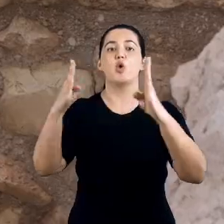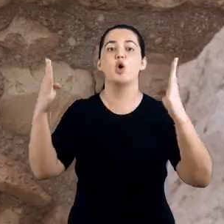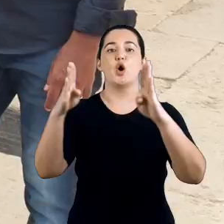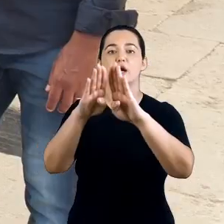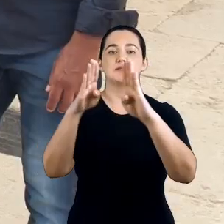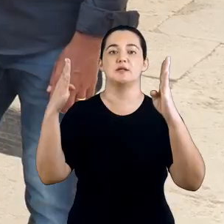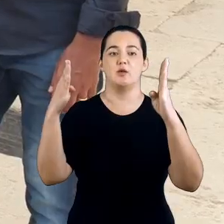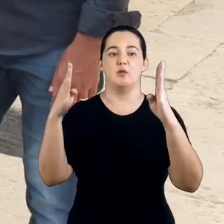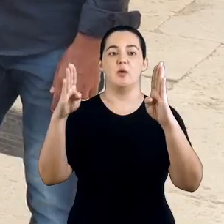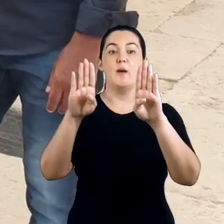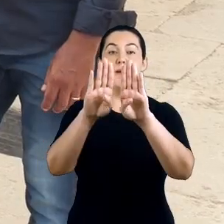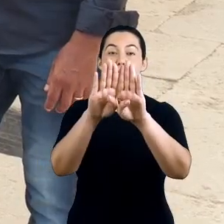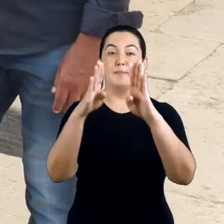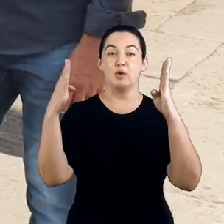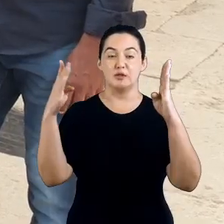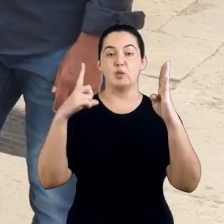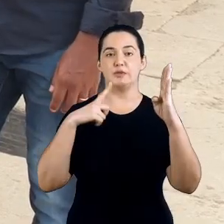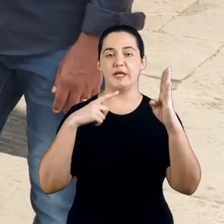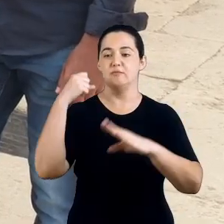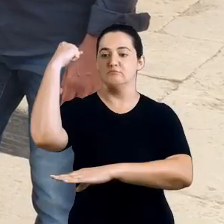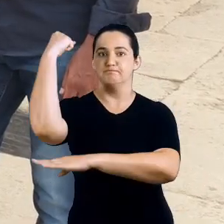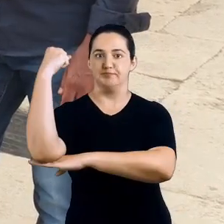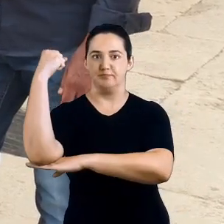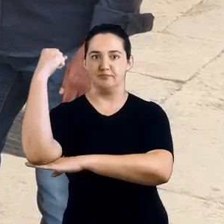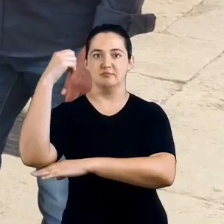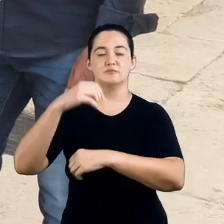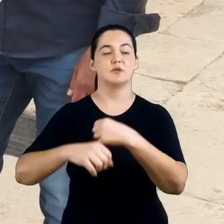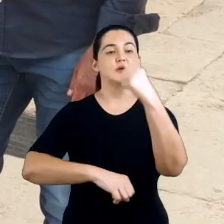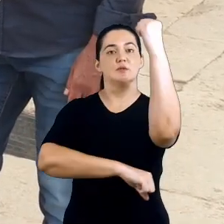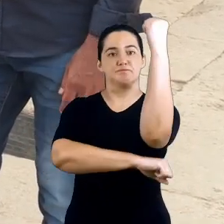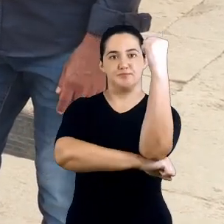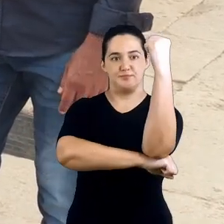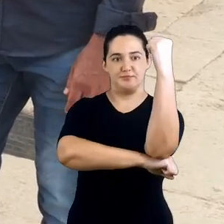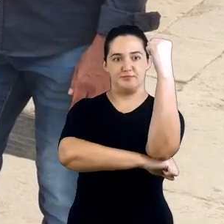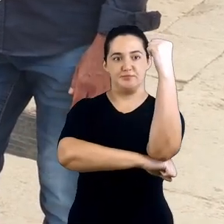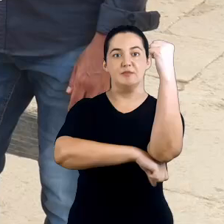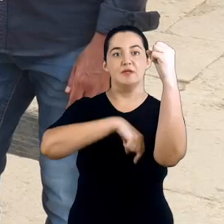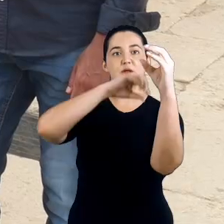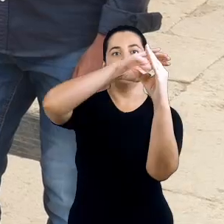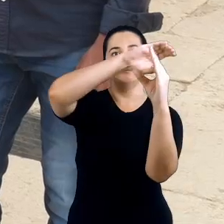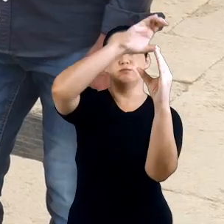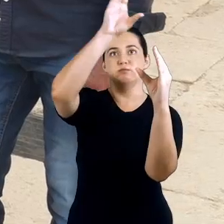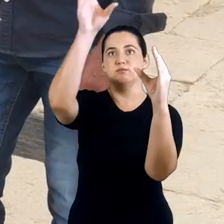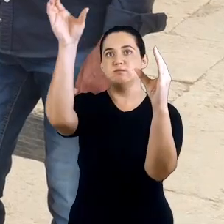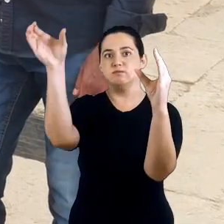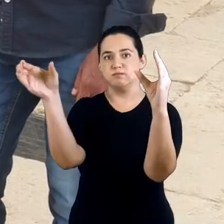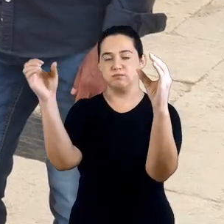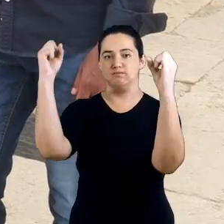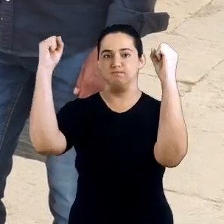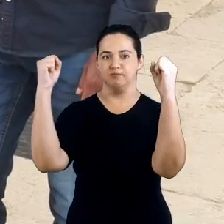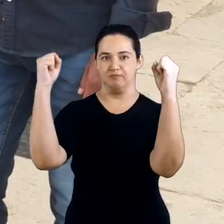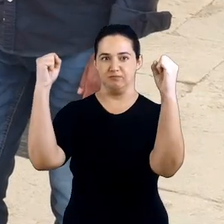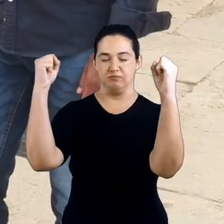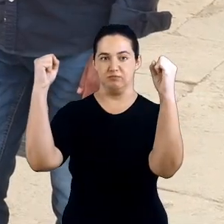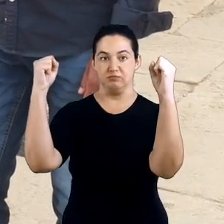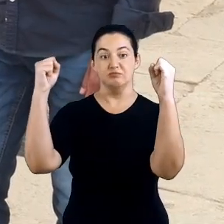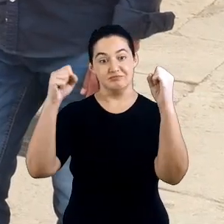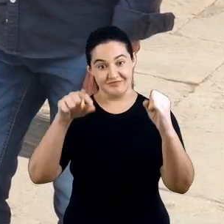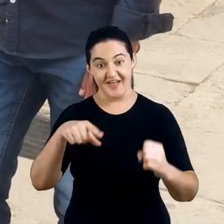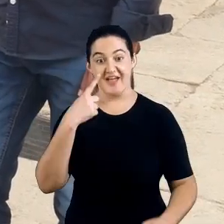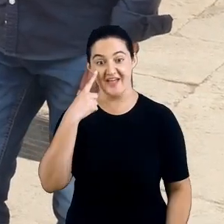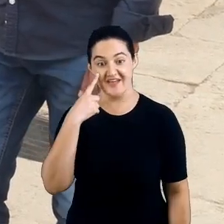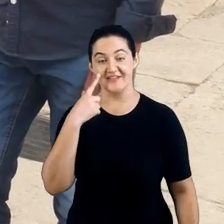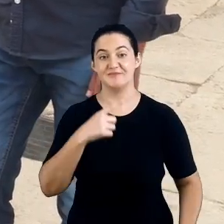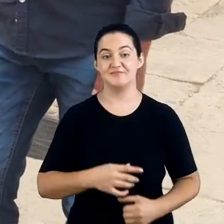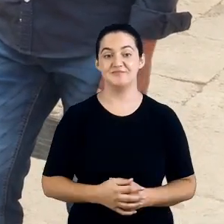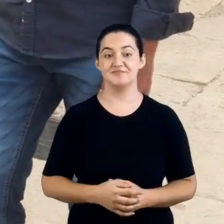portão. Cada portão tem o poste direito, o poste esquerdo e tem lintel em cima. É exatamente